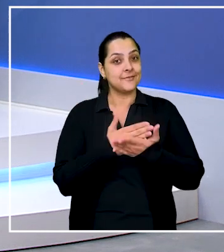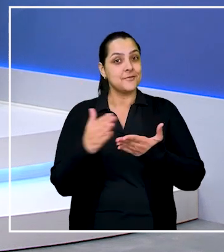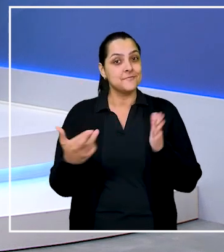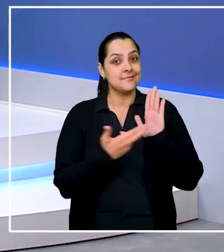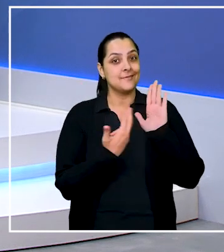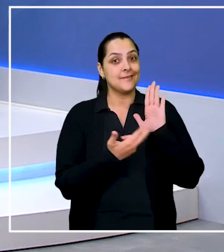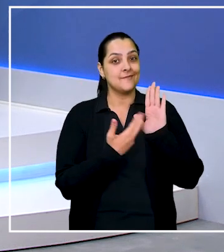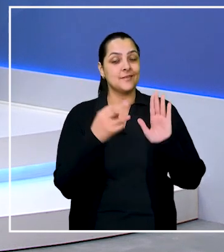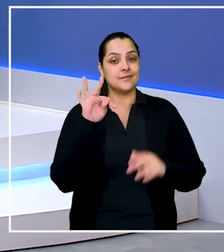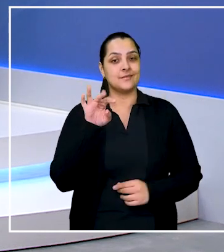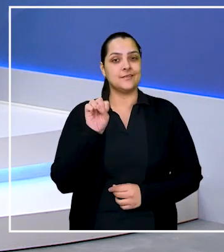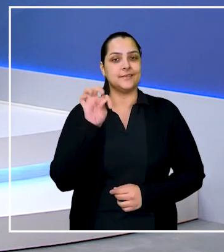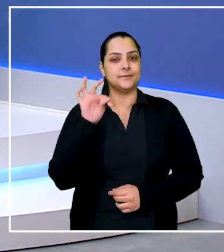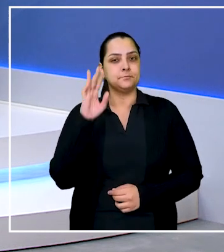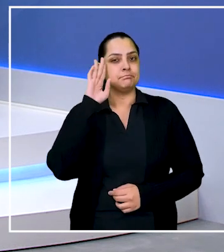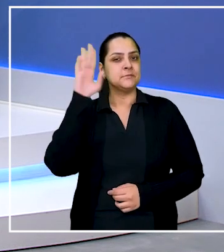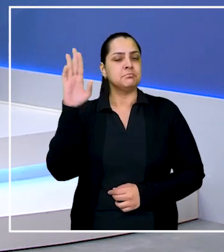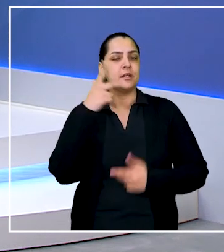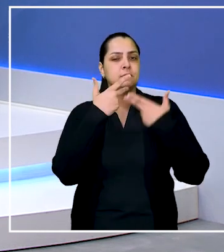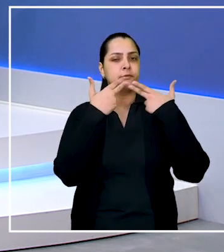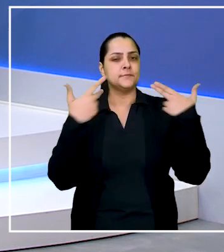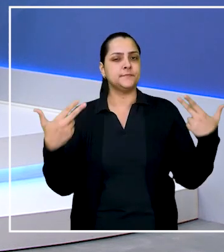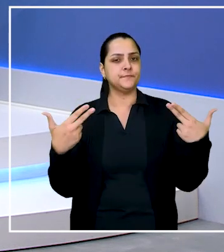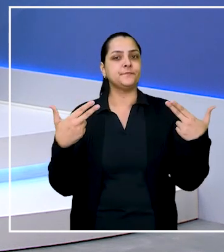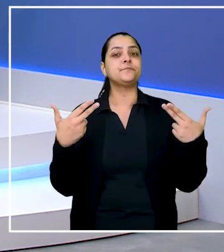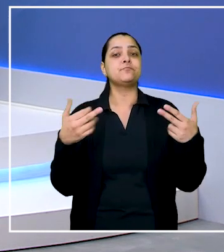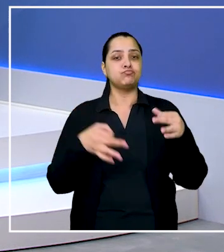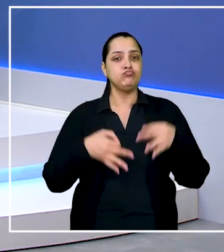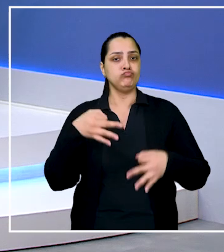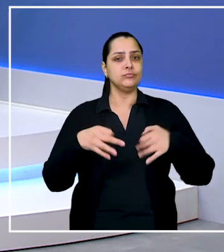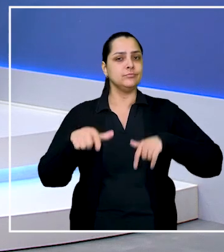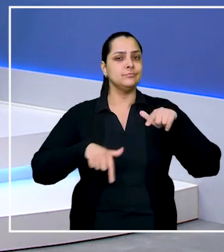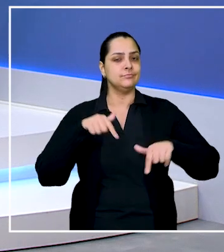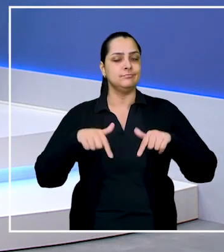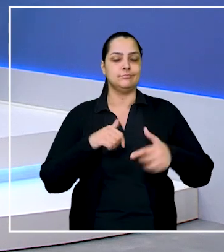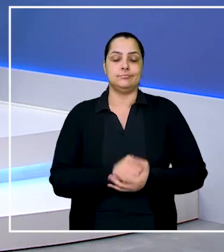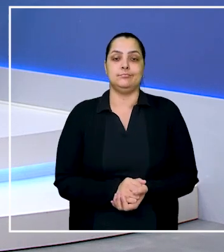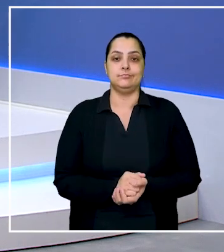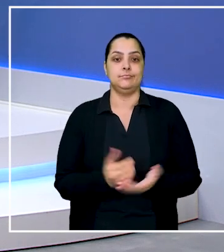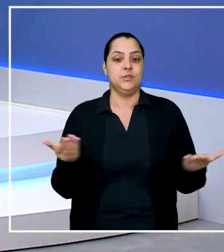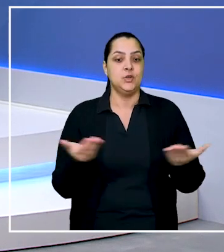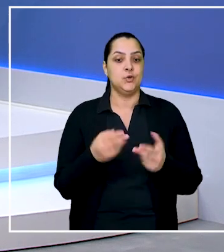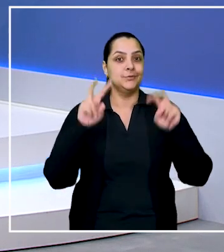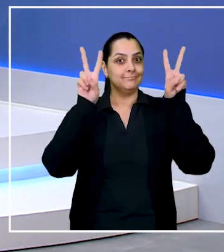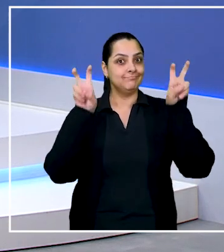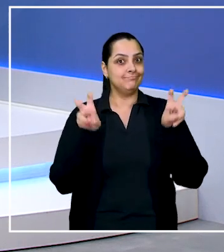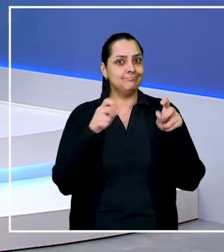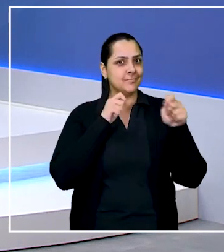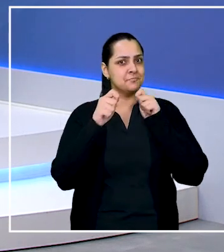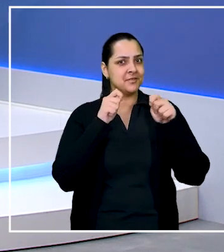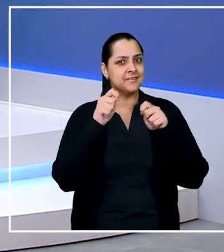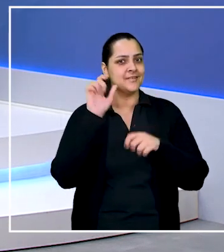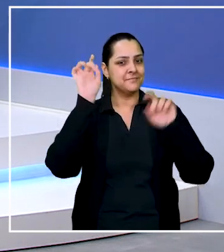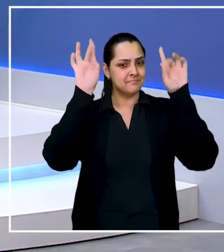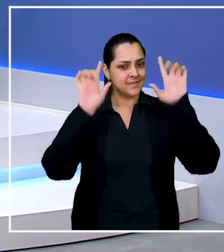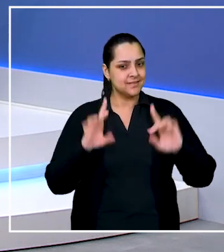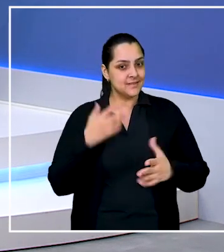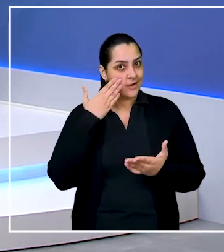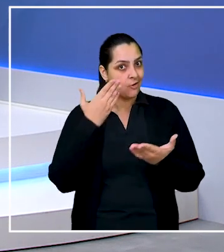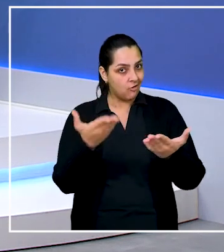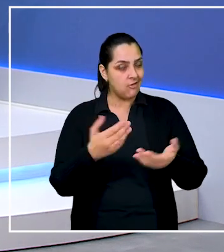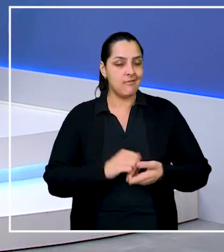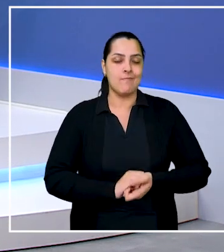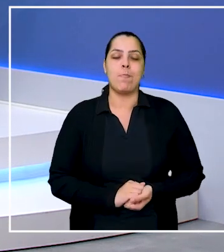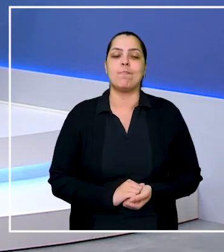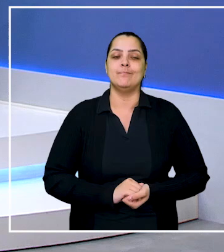Olá pessoal, está começando o Revista TST com as principais notícias da Justiça do Trabalho. E hoje tem reportagem especial, viu, Anderson?